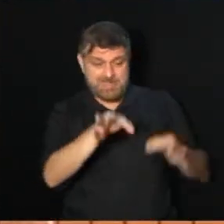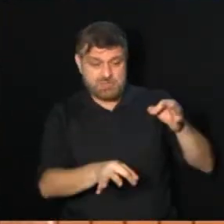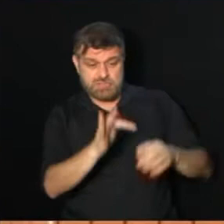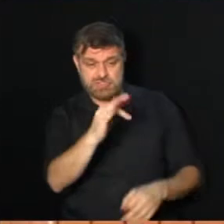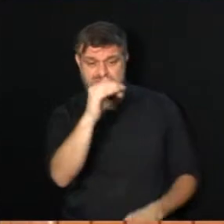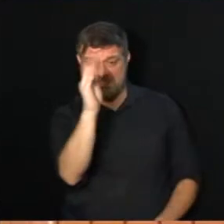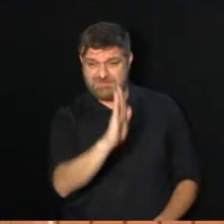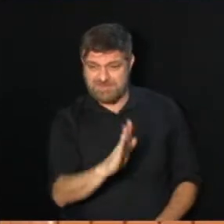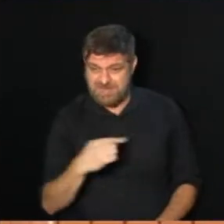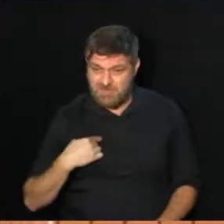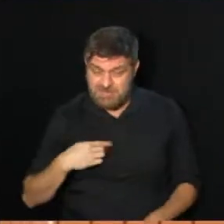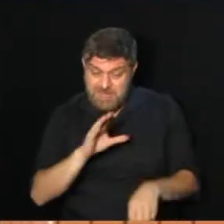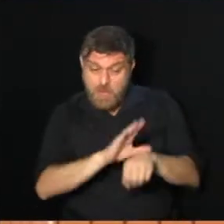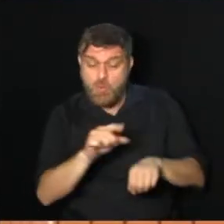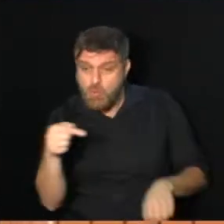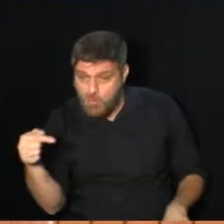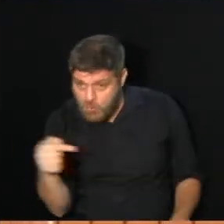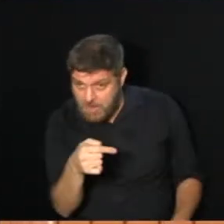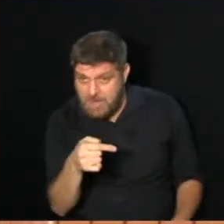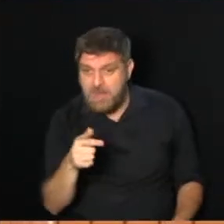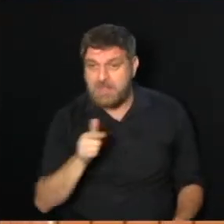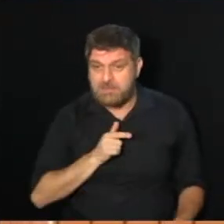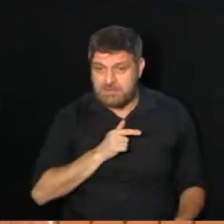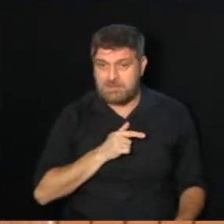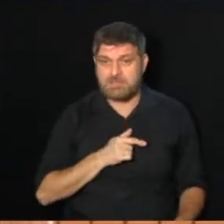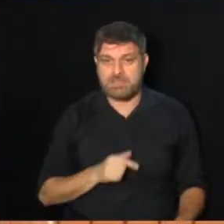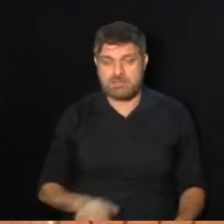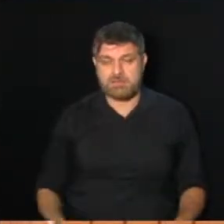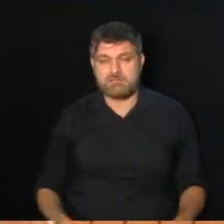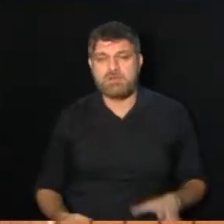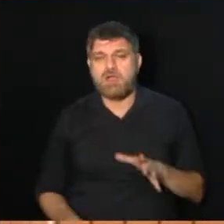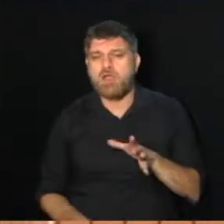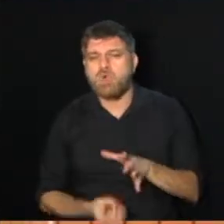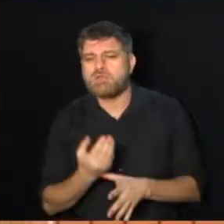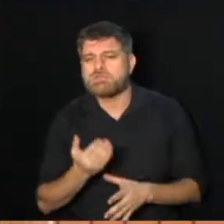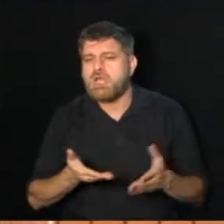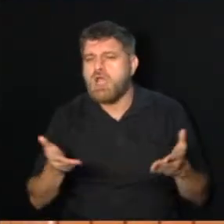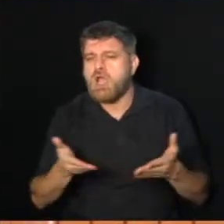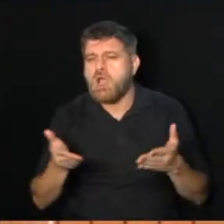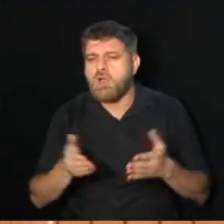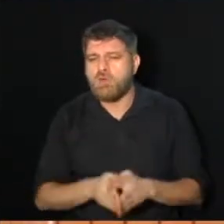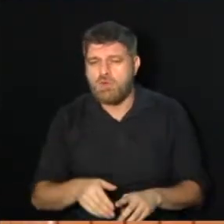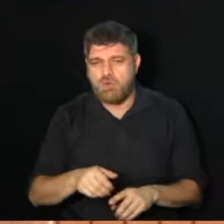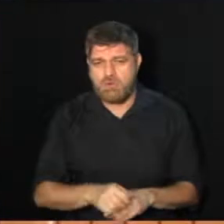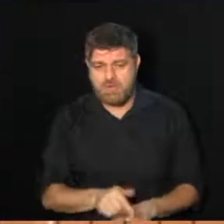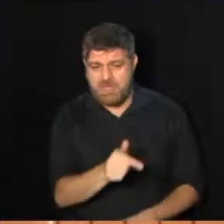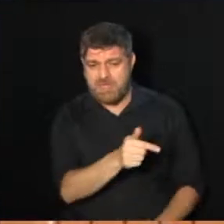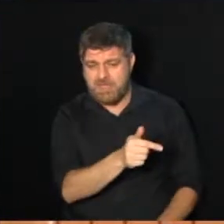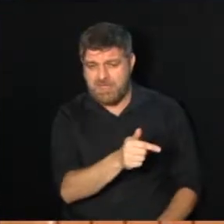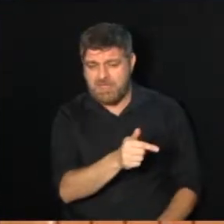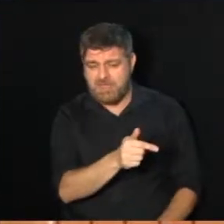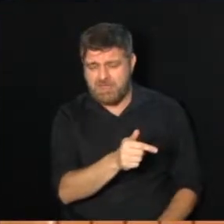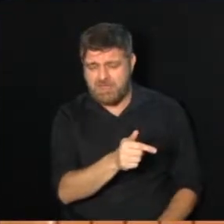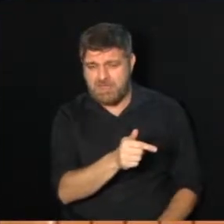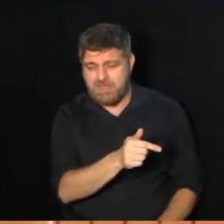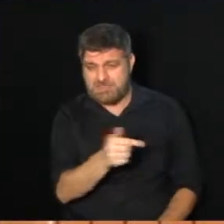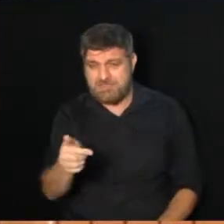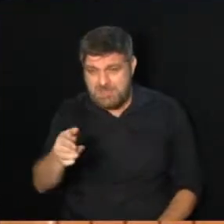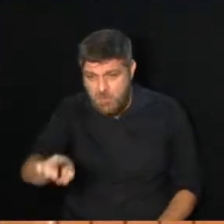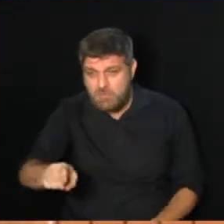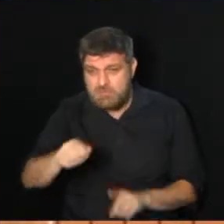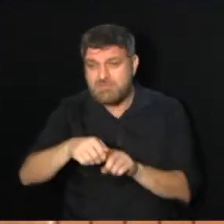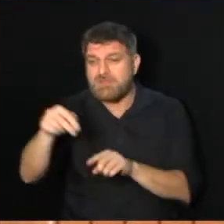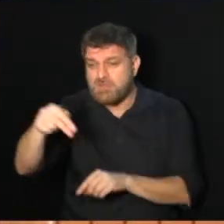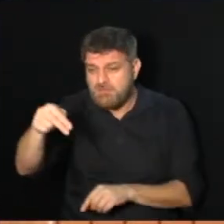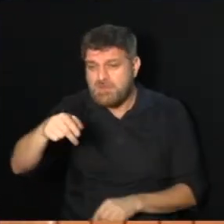um curso de capacitação para facilitadores, que vai ser realizado agora na última semana de novembro, lá em São Paulo. Nós temos o apoio da nossa